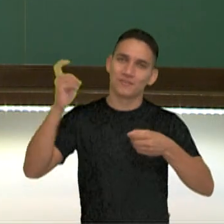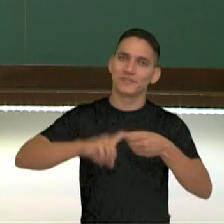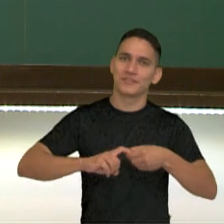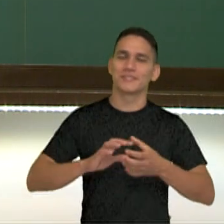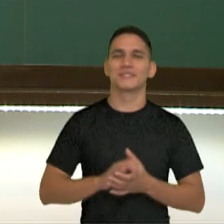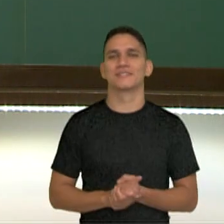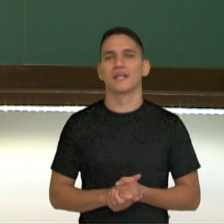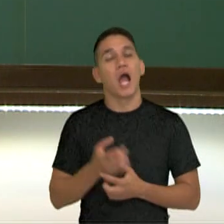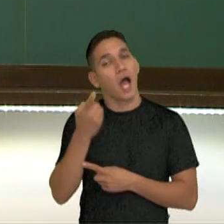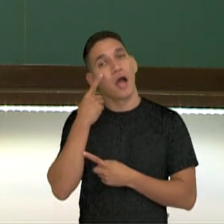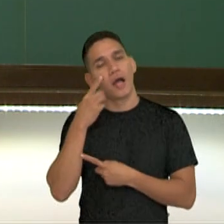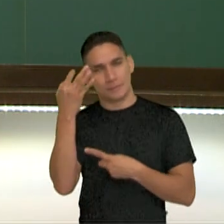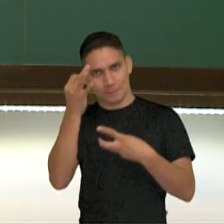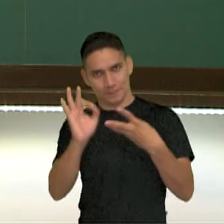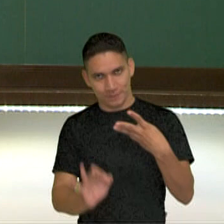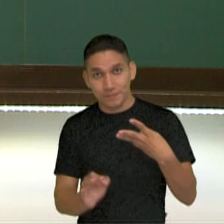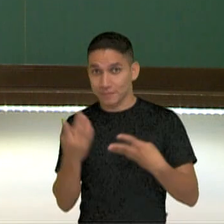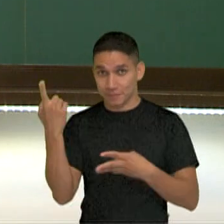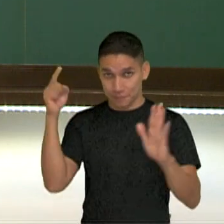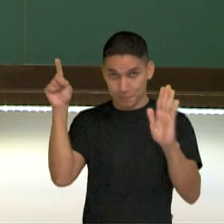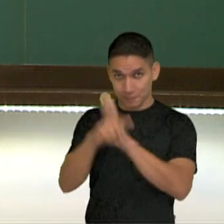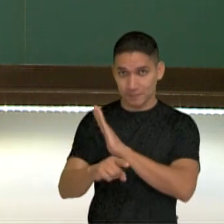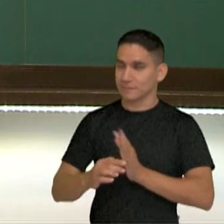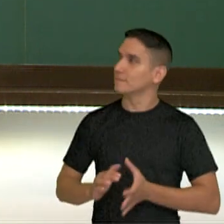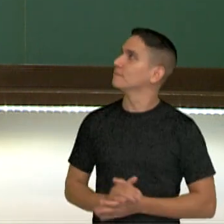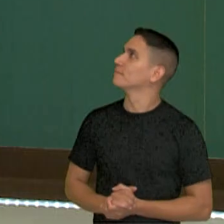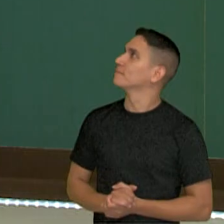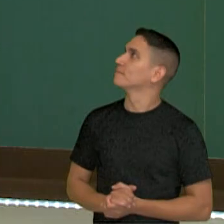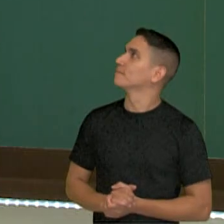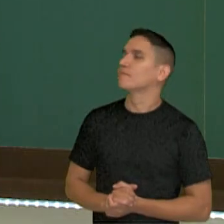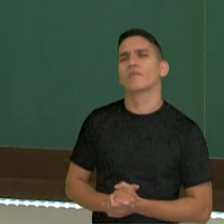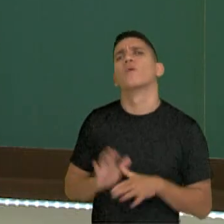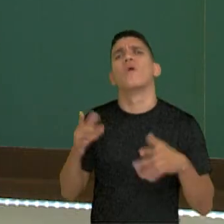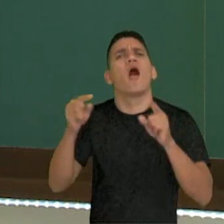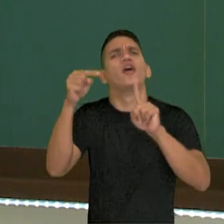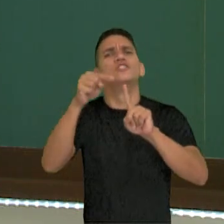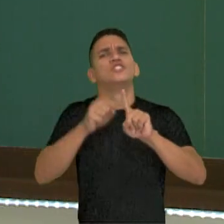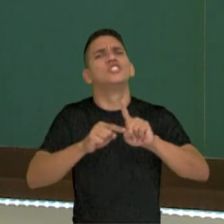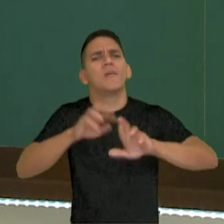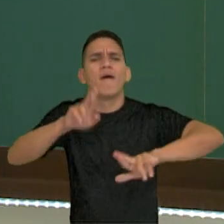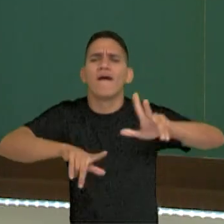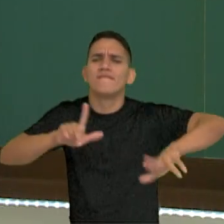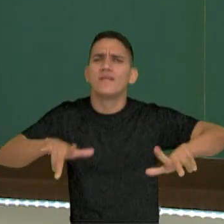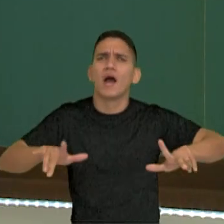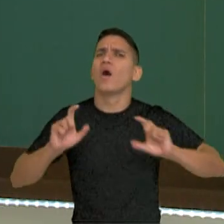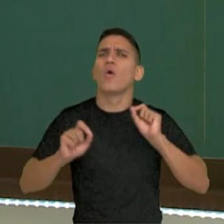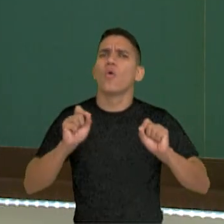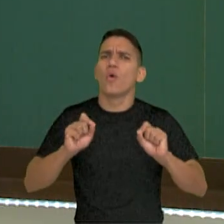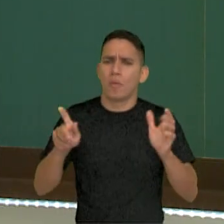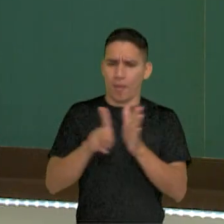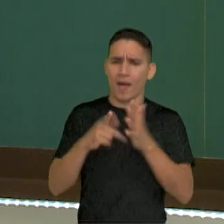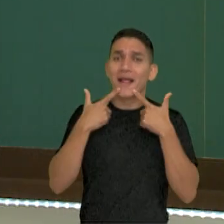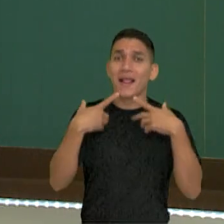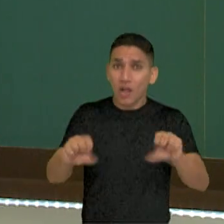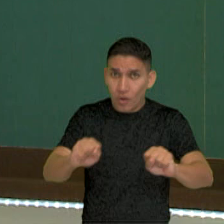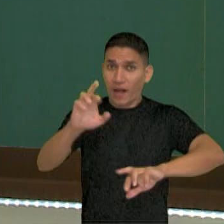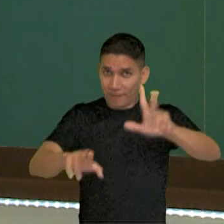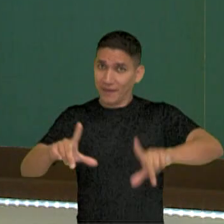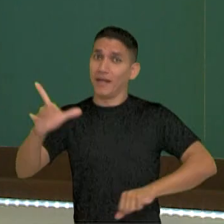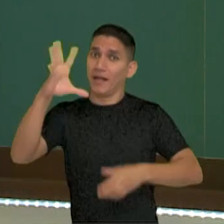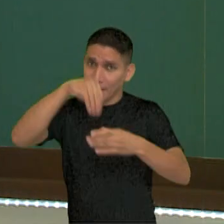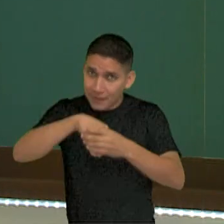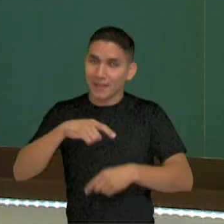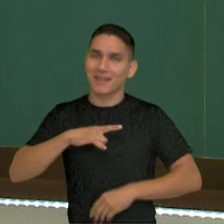Voltamos! Vamos para a correção do nosso quiz? Que tipo de variação linguística podemos identificar